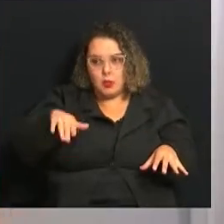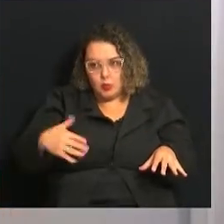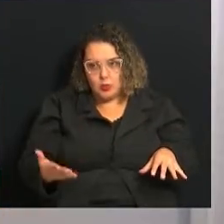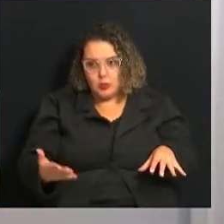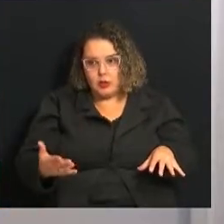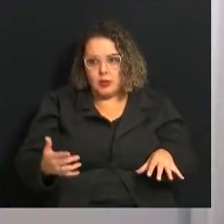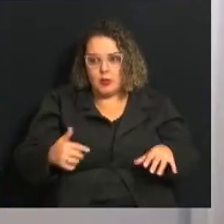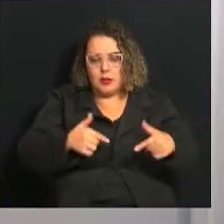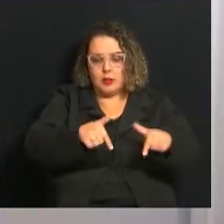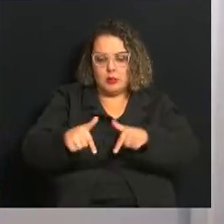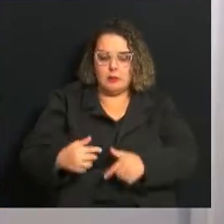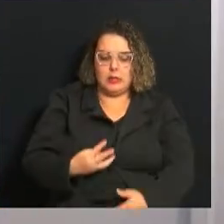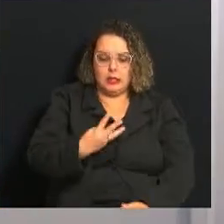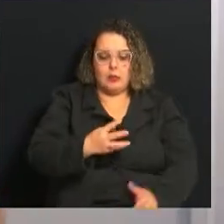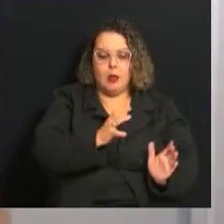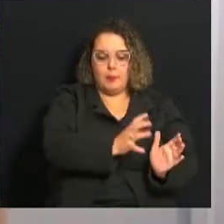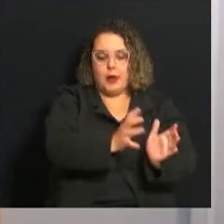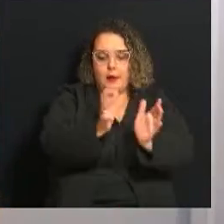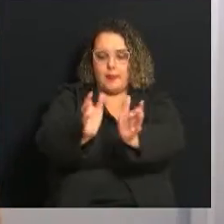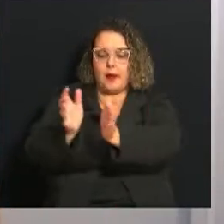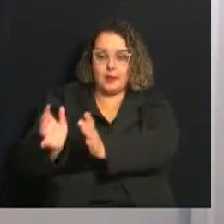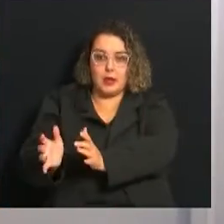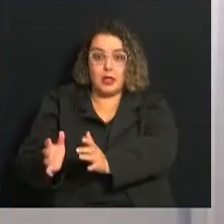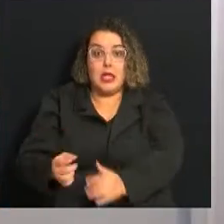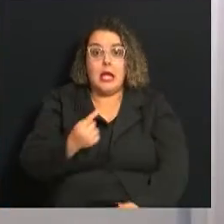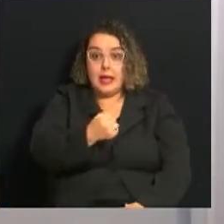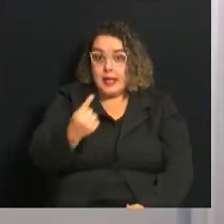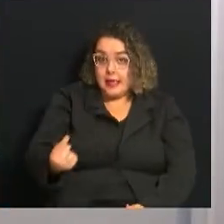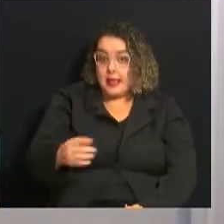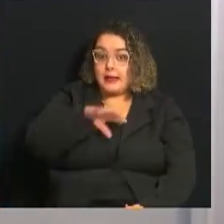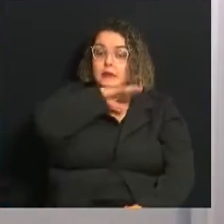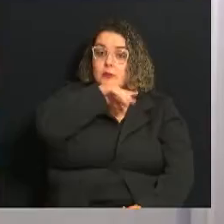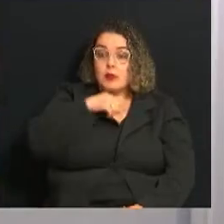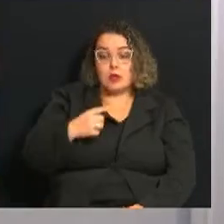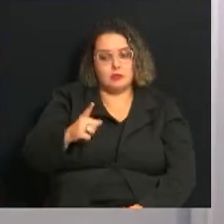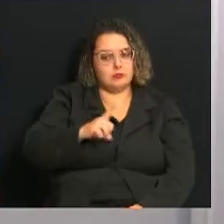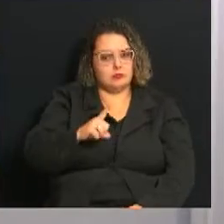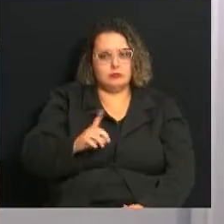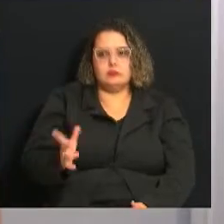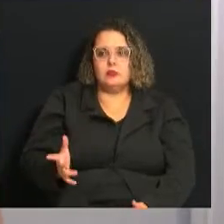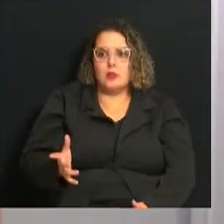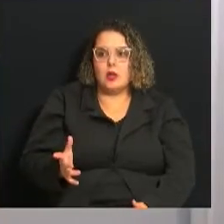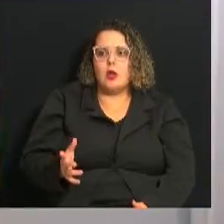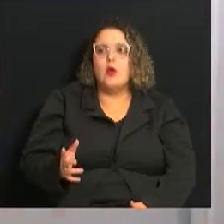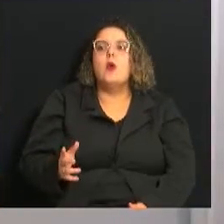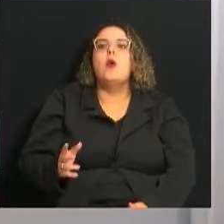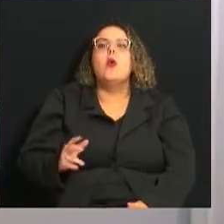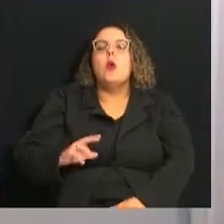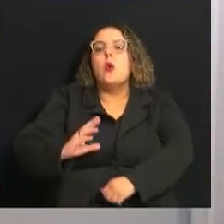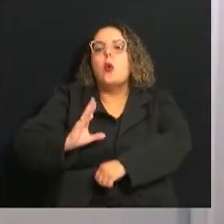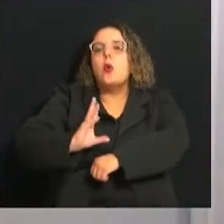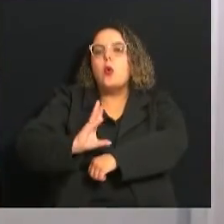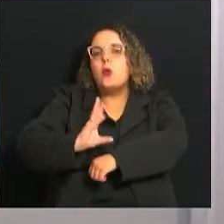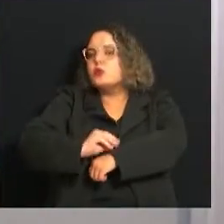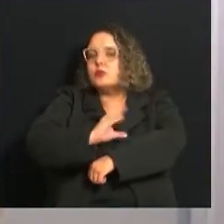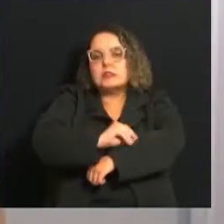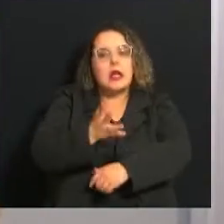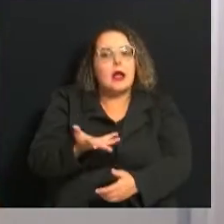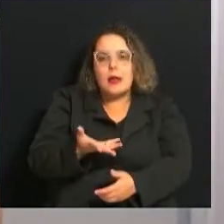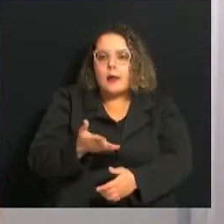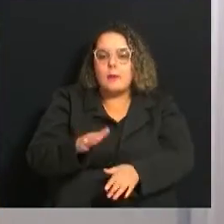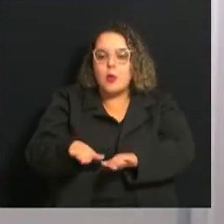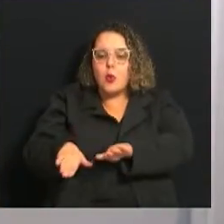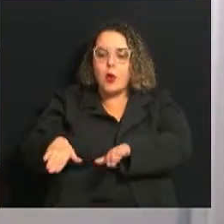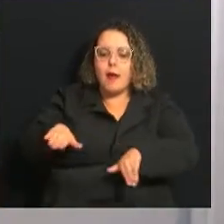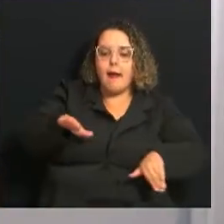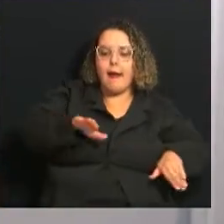3 classes, porque cada animal é um tipo de manejo. Então, um réptil é diferente ao manejar um mamífero e ao manejar uma ave. Então, aqui a